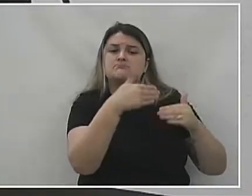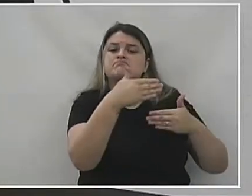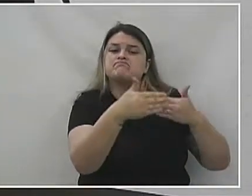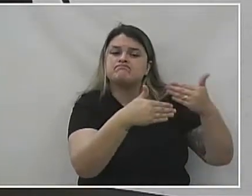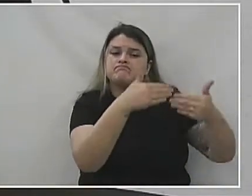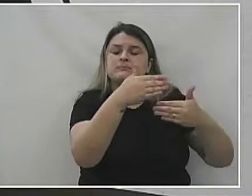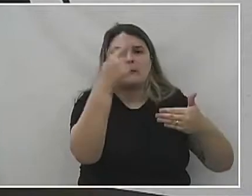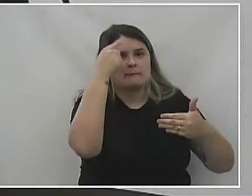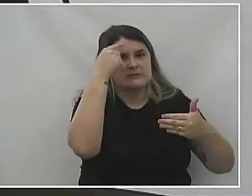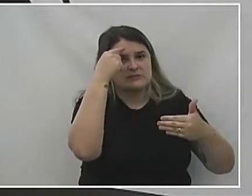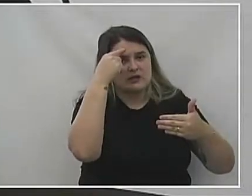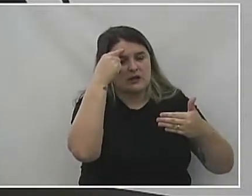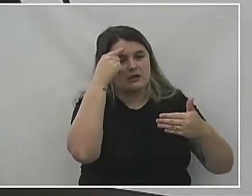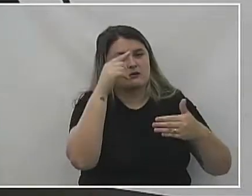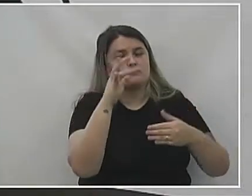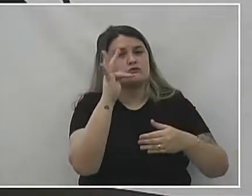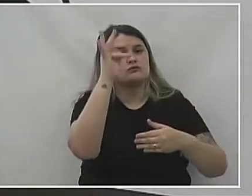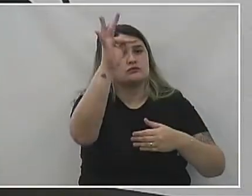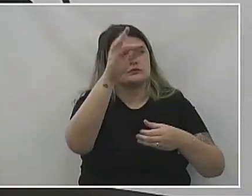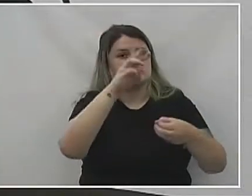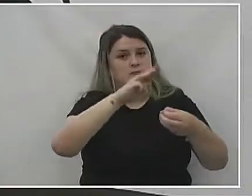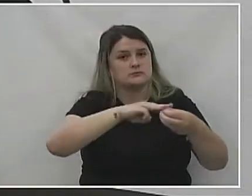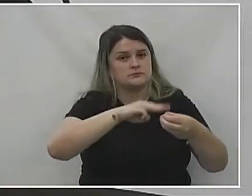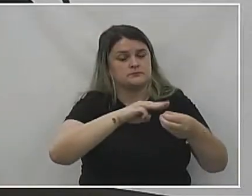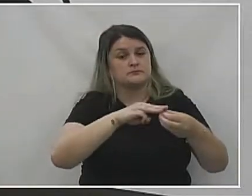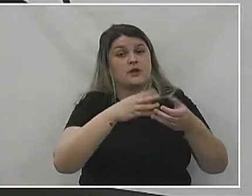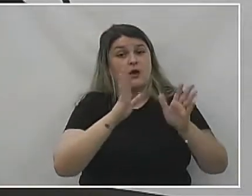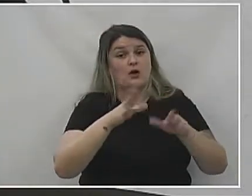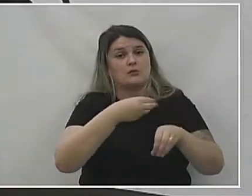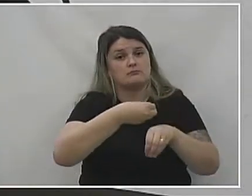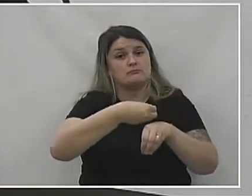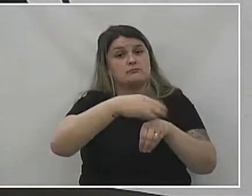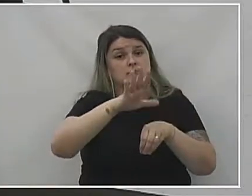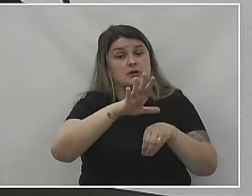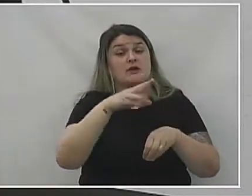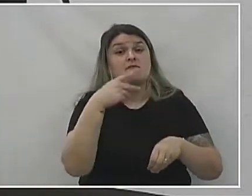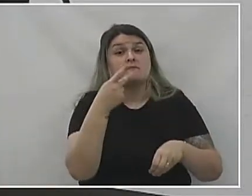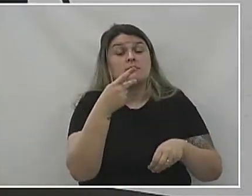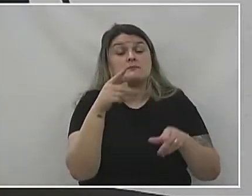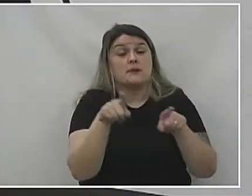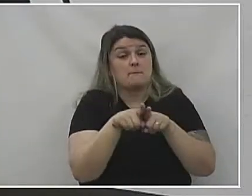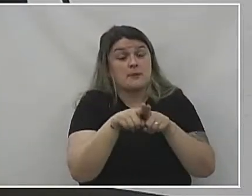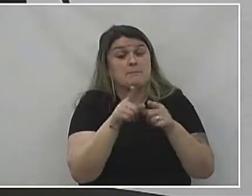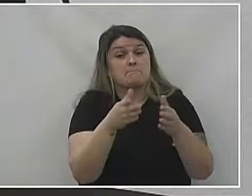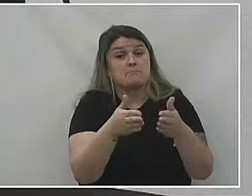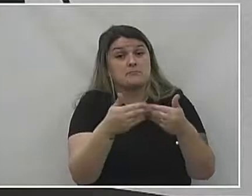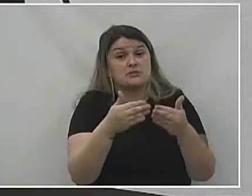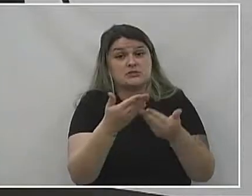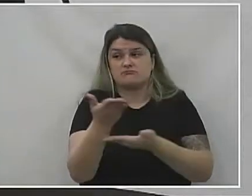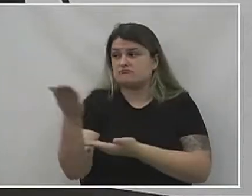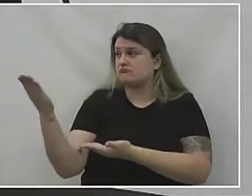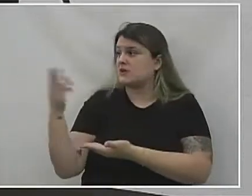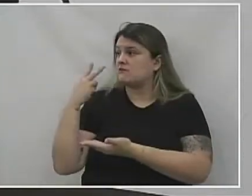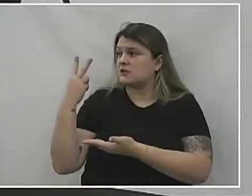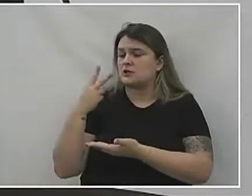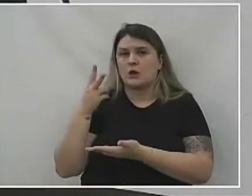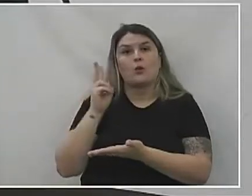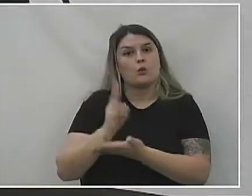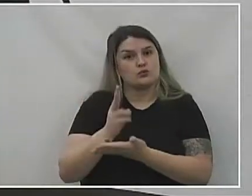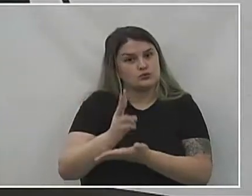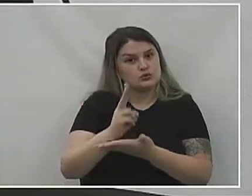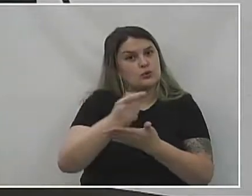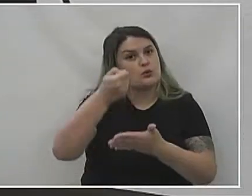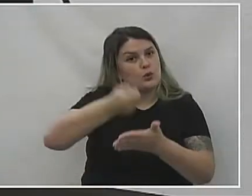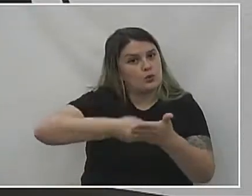avançam para o desenrolar do município eu gostaria de compartilhar e dizer e pedir a todos os colegas vereadores que